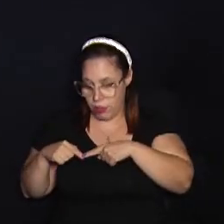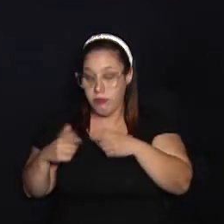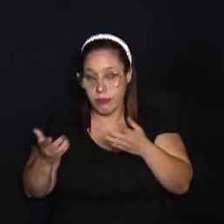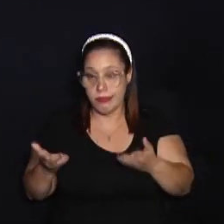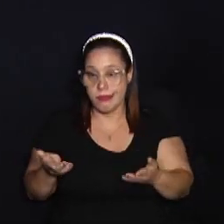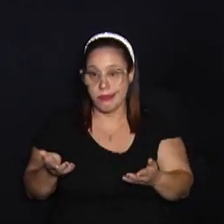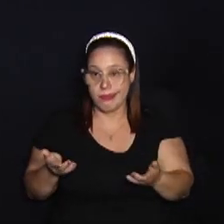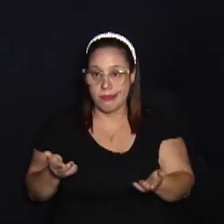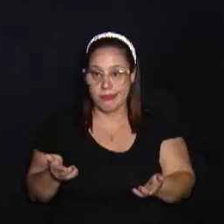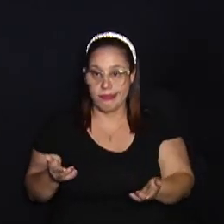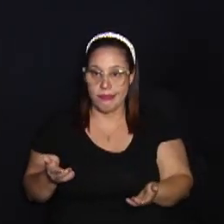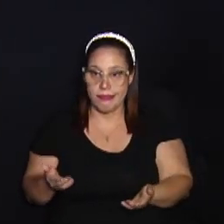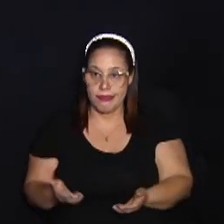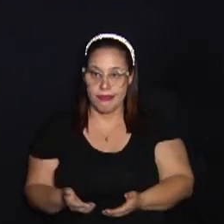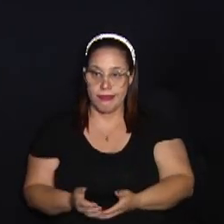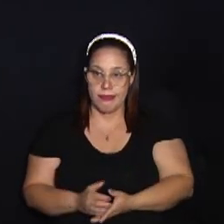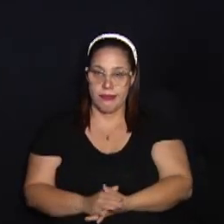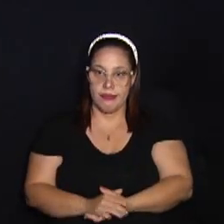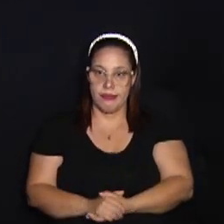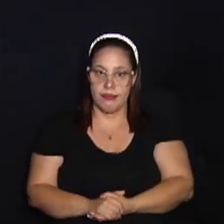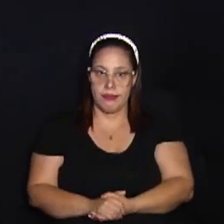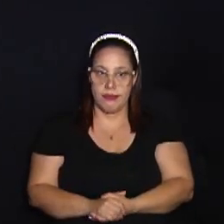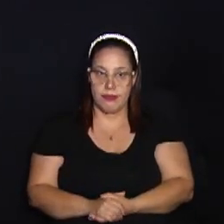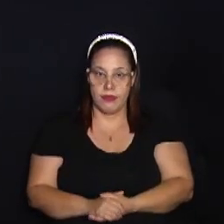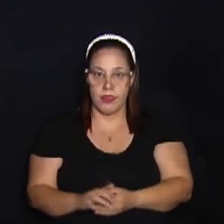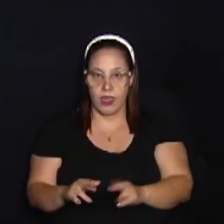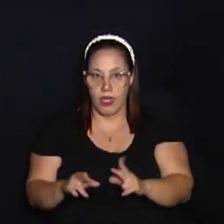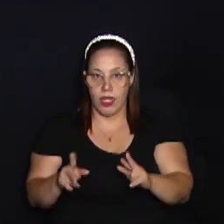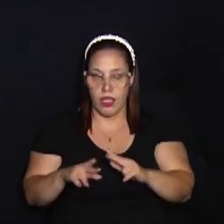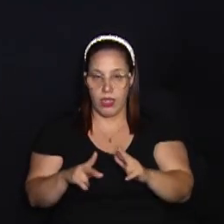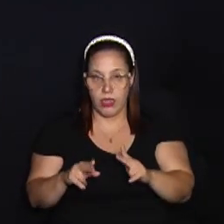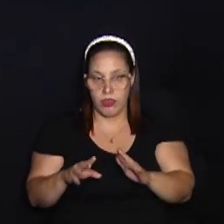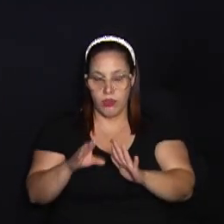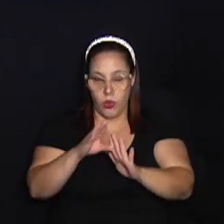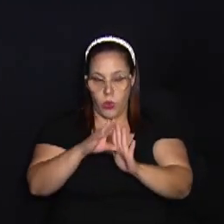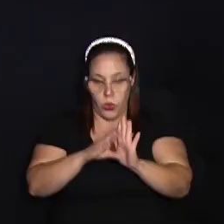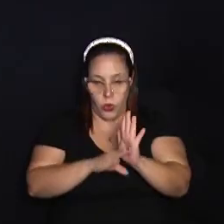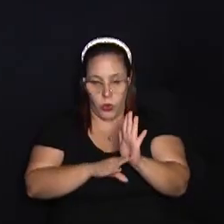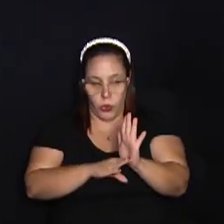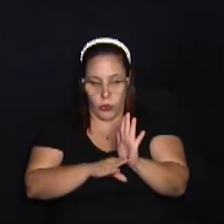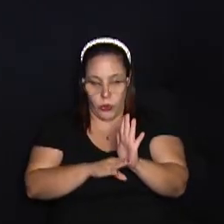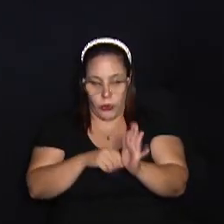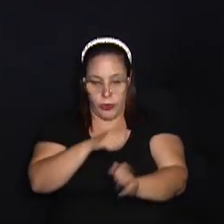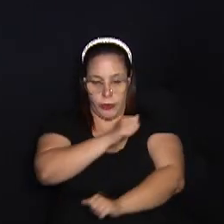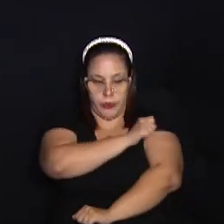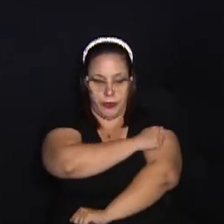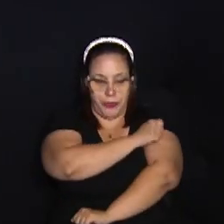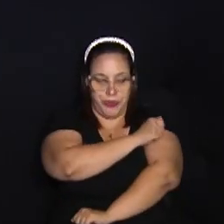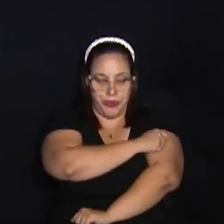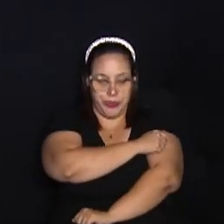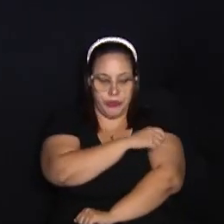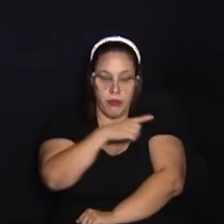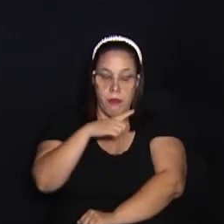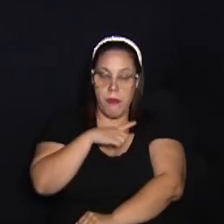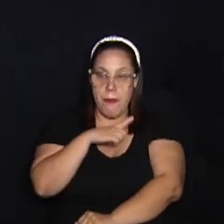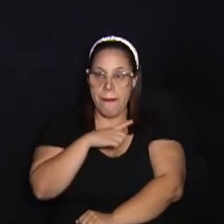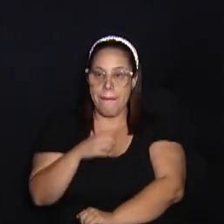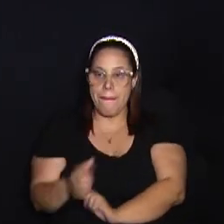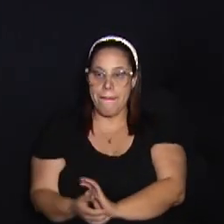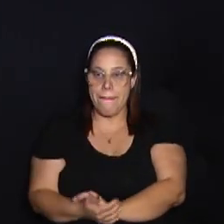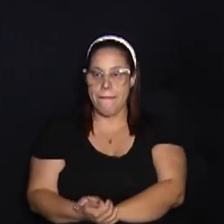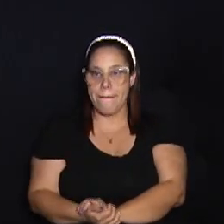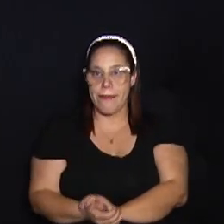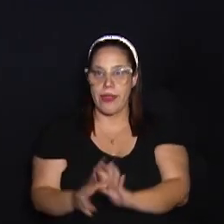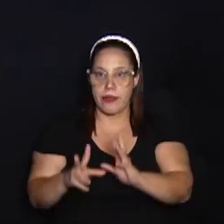envolvida, né? Então, a gente explora essas diferentes escalas para que os alunos aí eles tenham